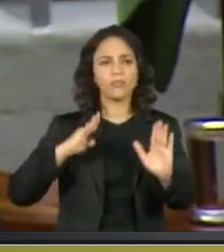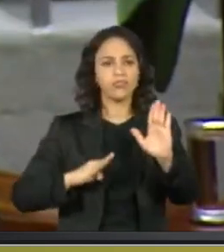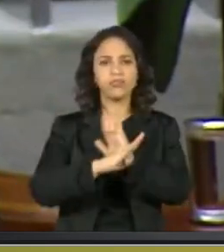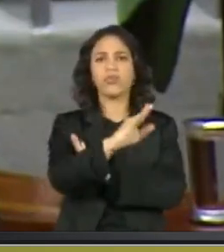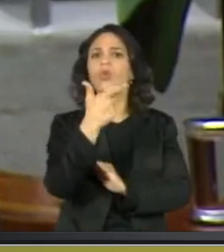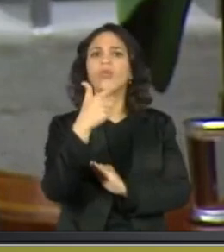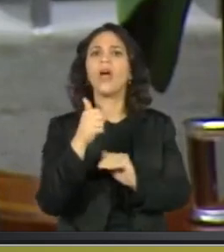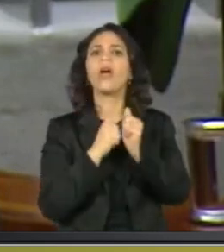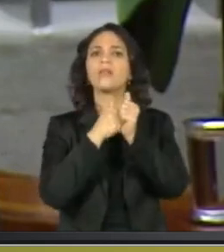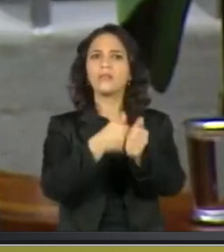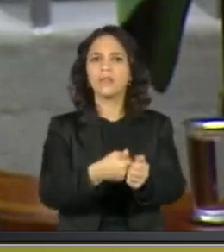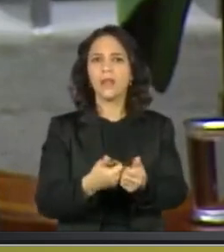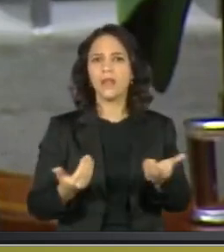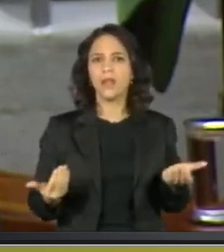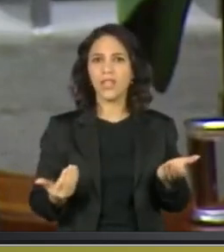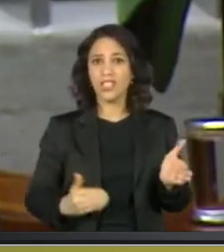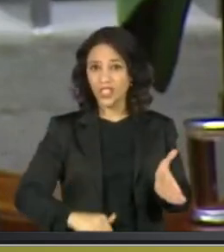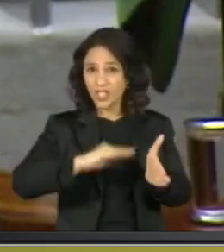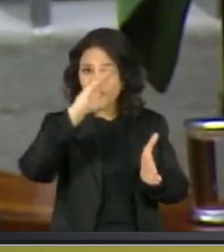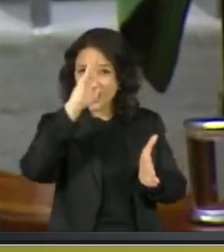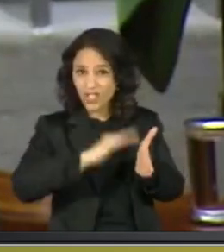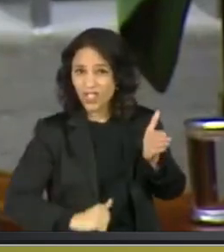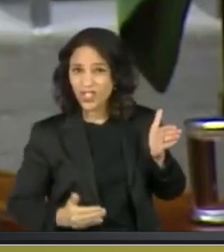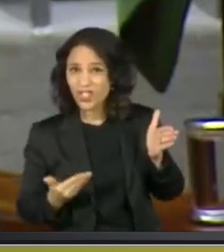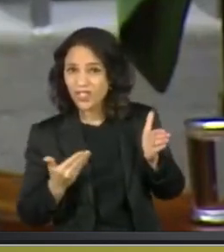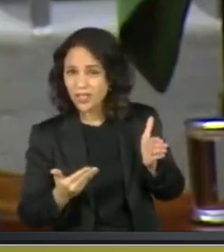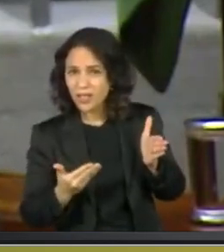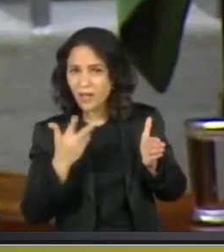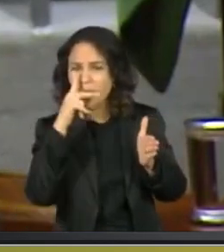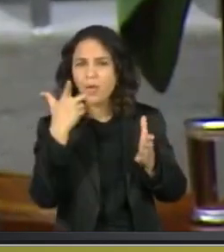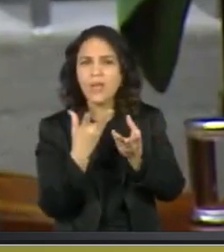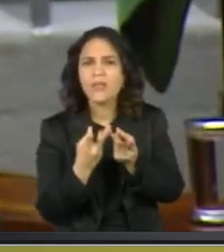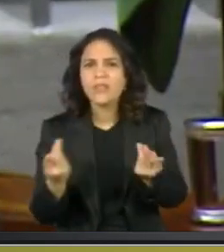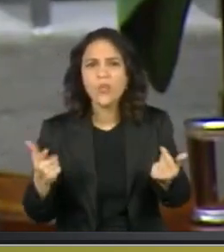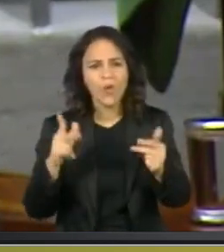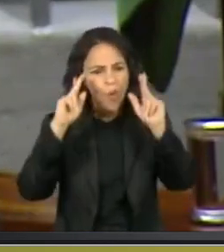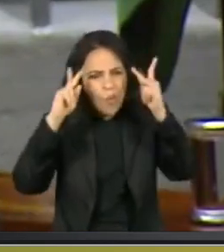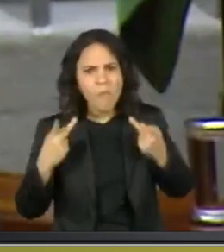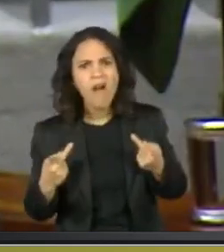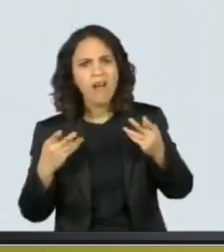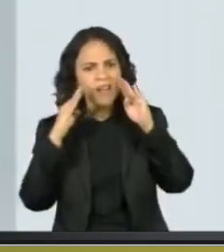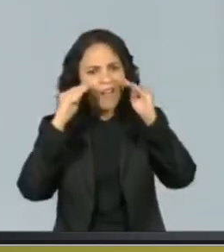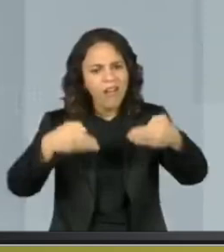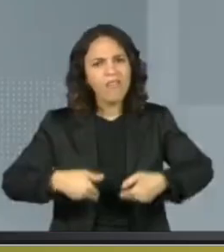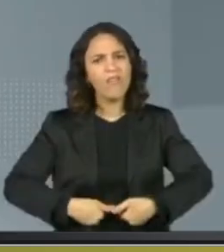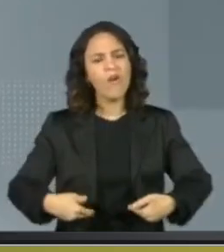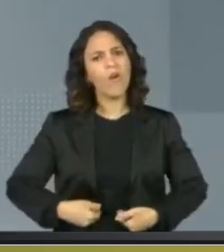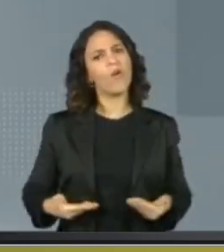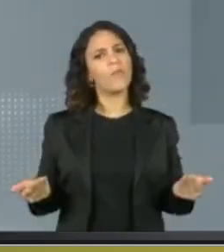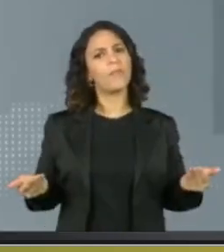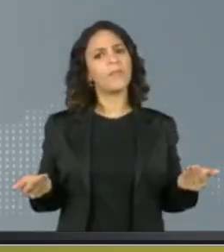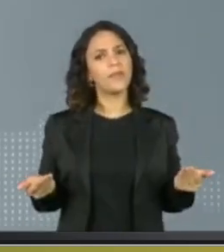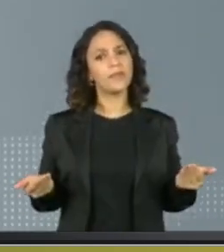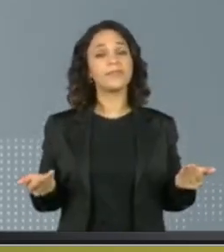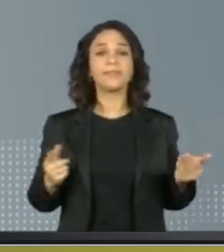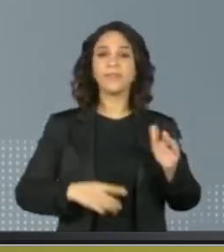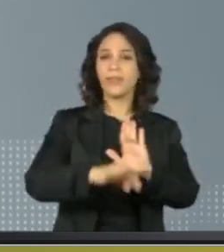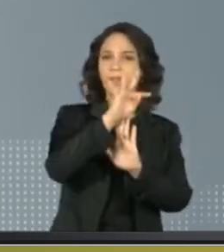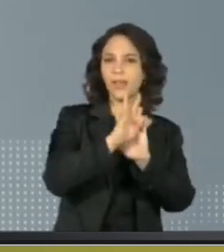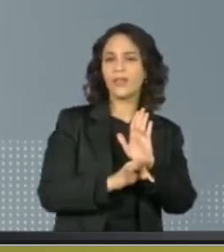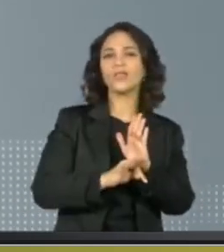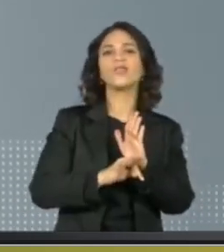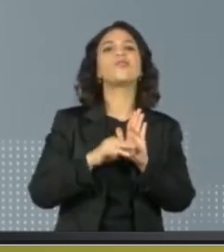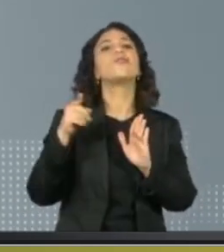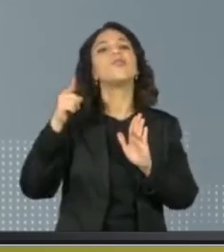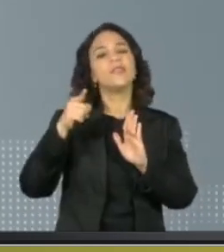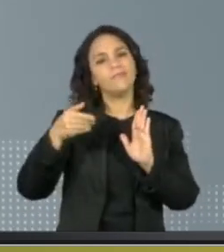inflação. Retirar isso é ser insensível e desumano diante da fome. De acordo com o texto aprovado na Câmara,